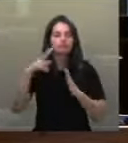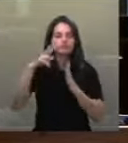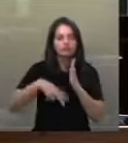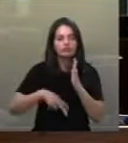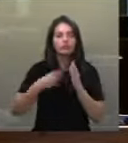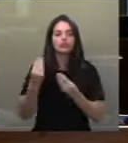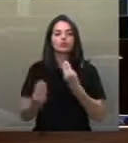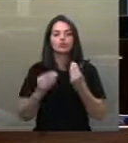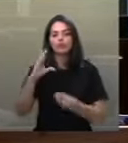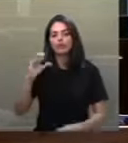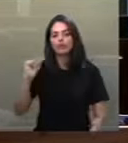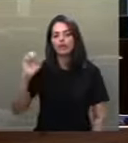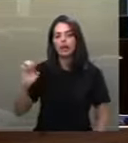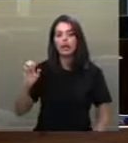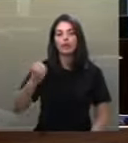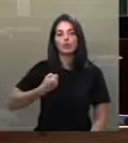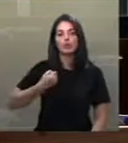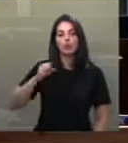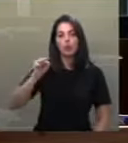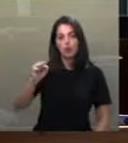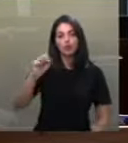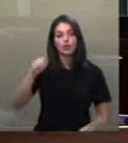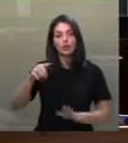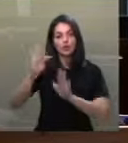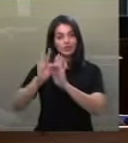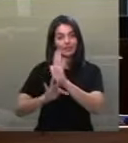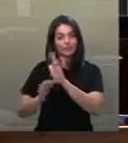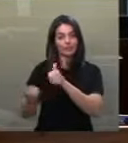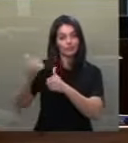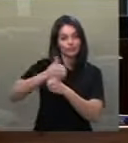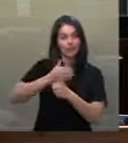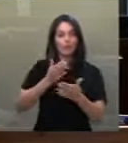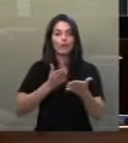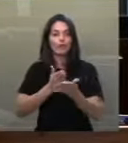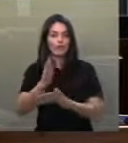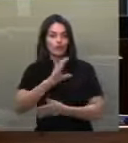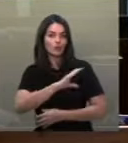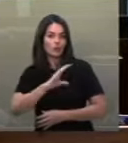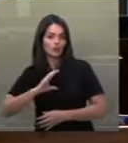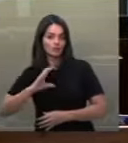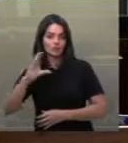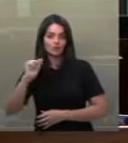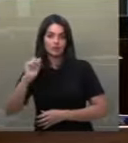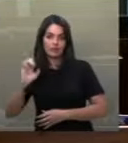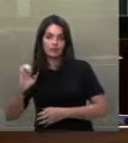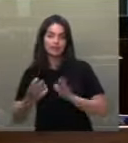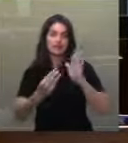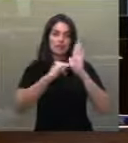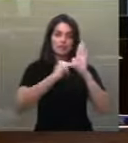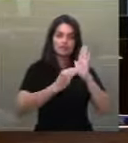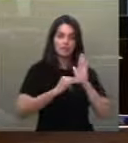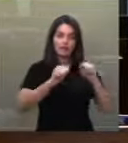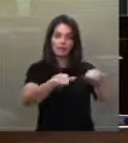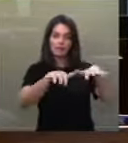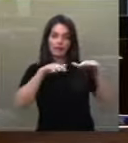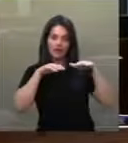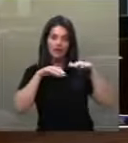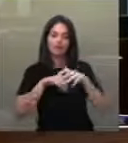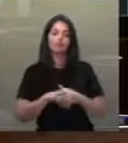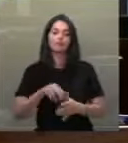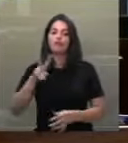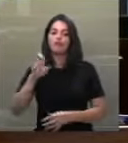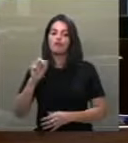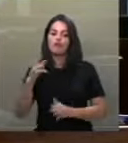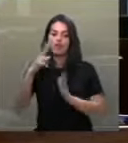emenda CAI número 8, que é o substitutivo, aprovada nessa comissão, e as emendas apresentadas em plenário. O